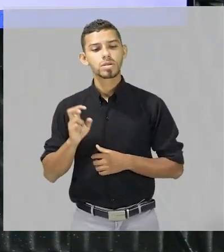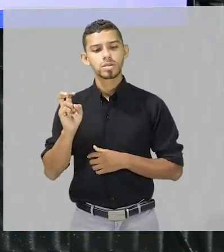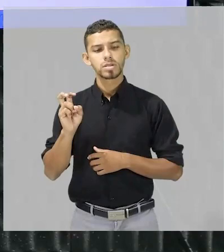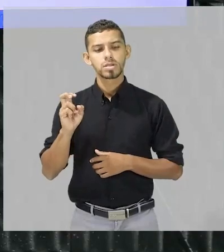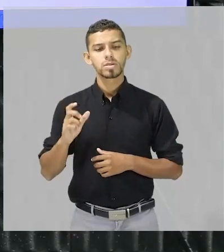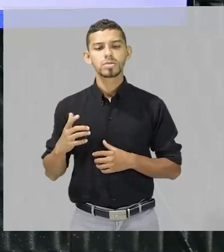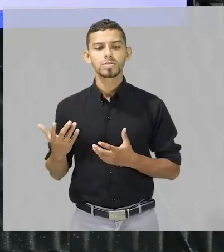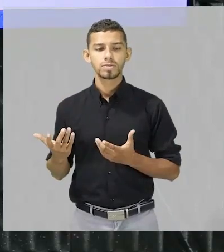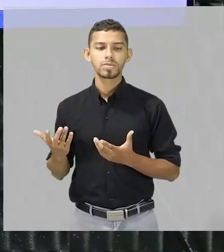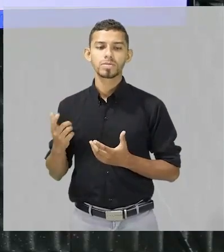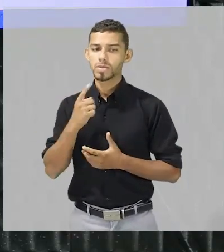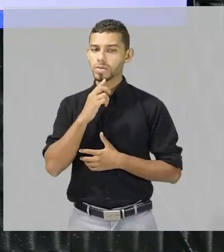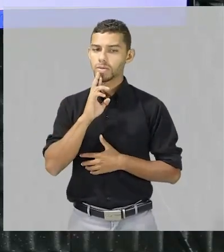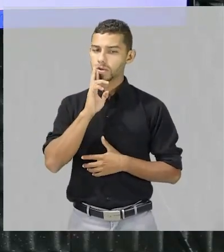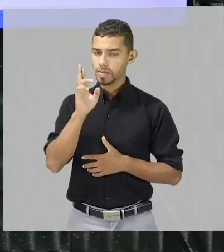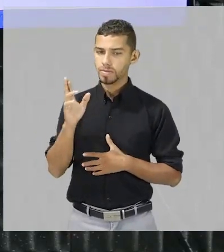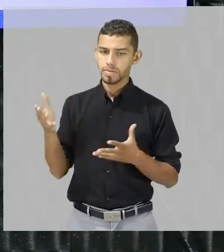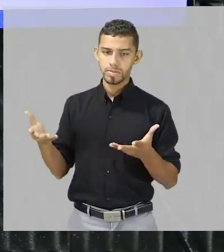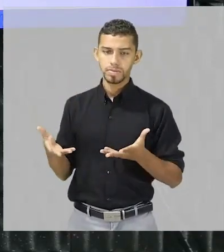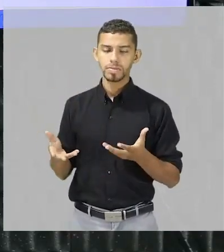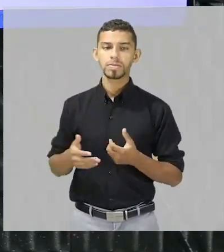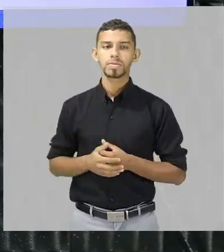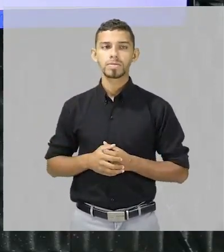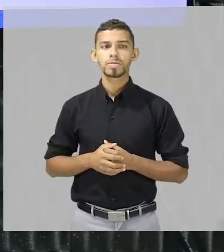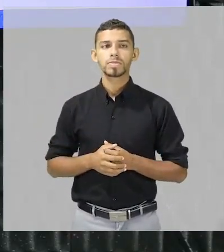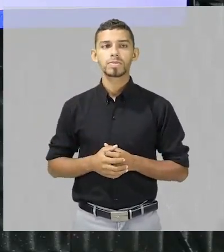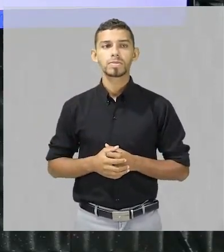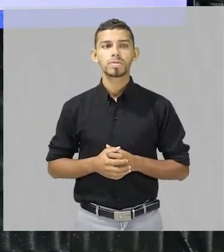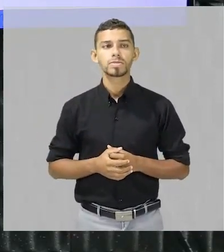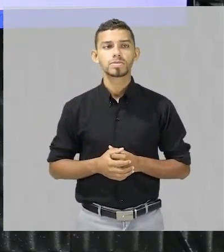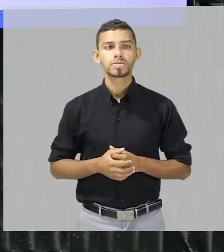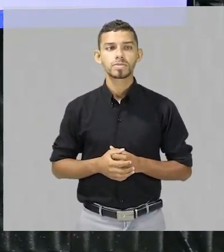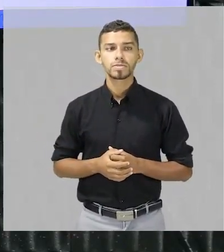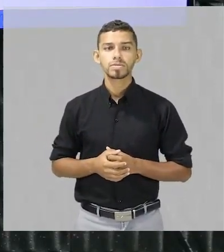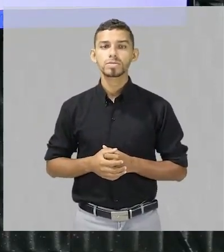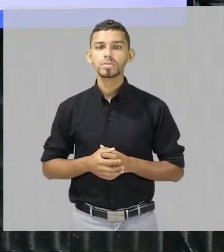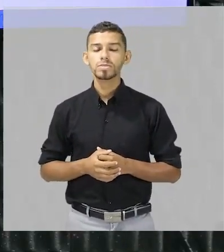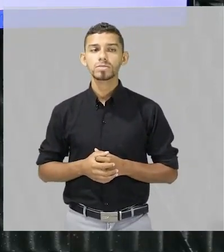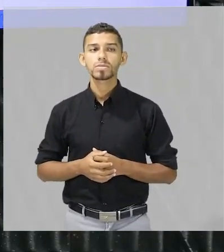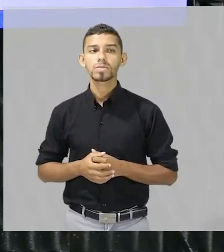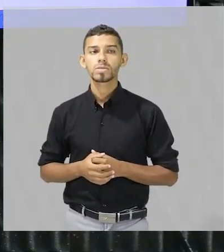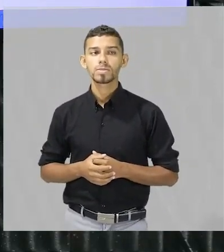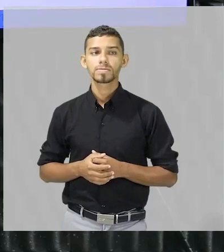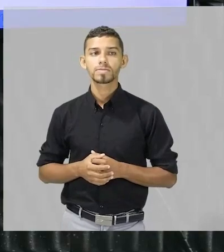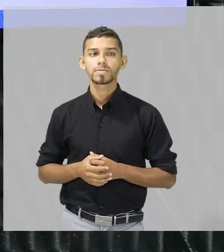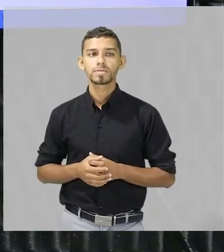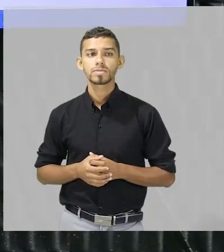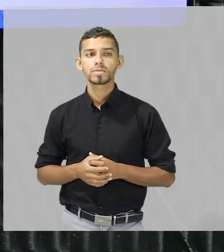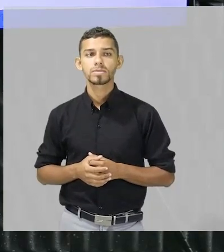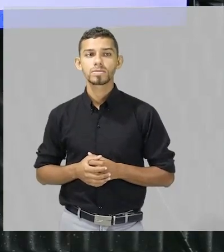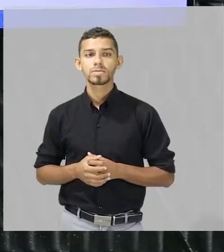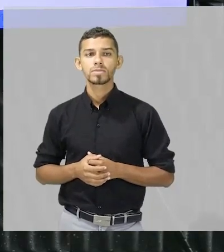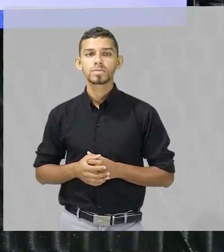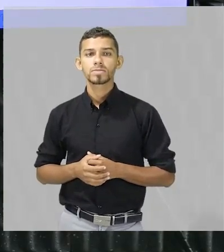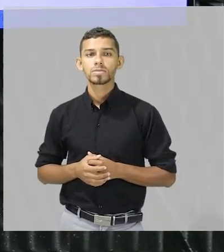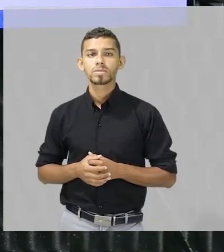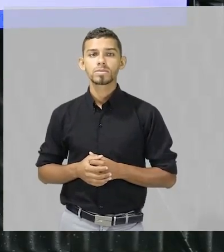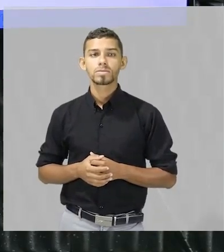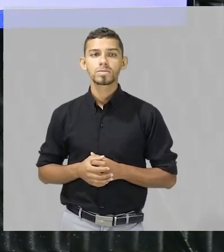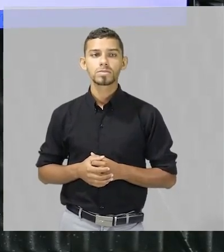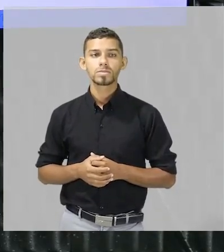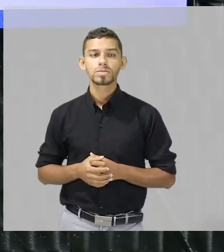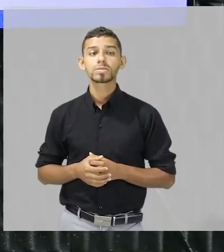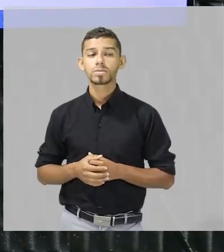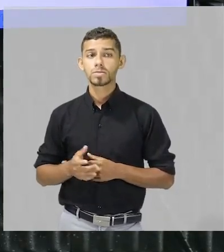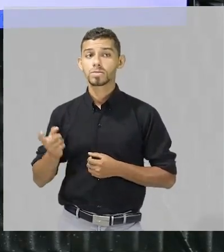5-lactama? Bom, vamos à nossa resolução, tá certo? Olha só, voltando